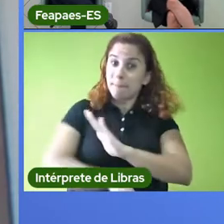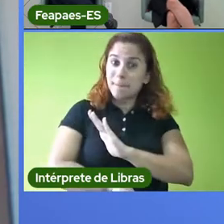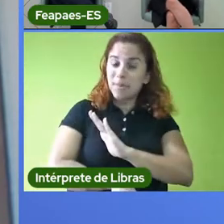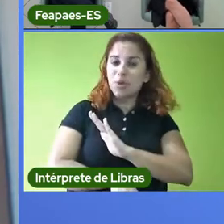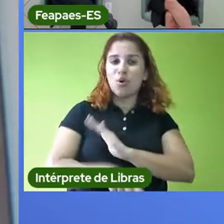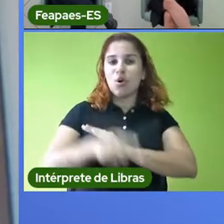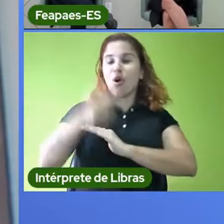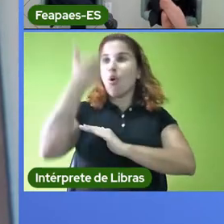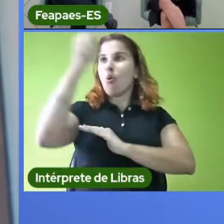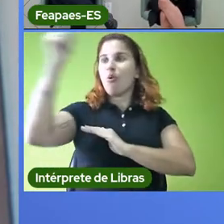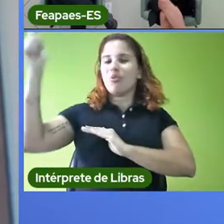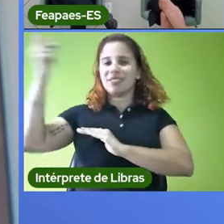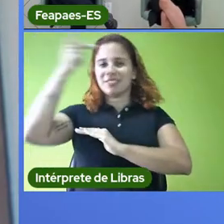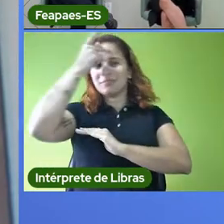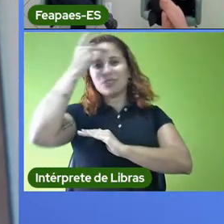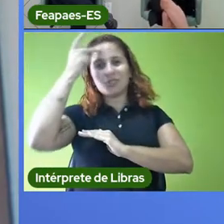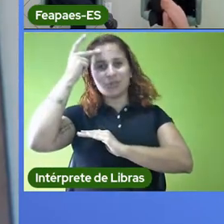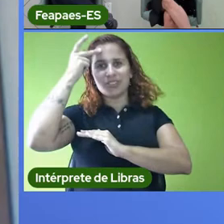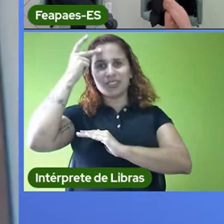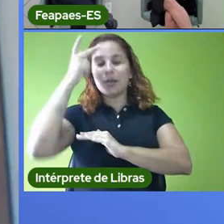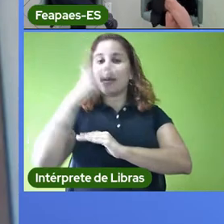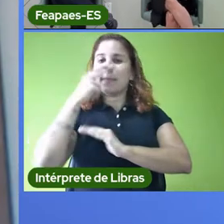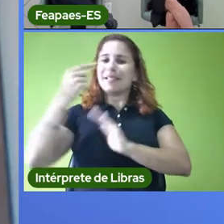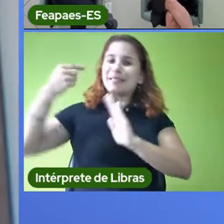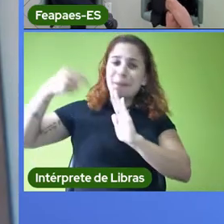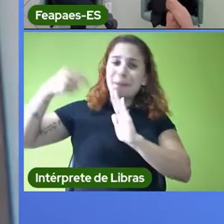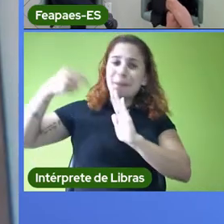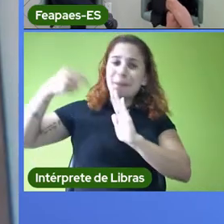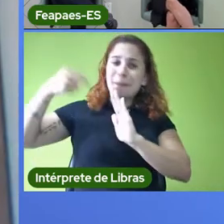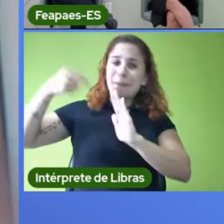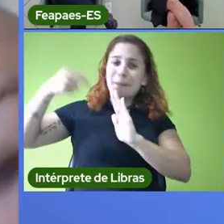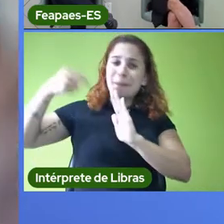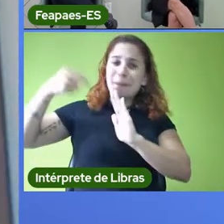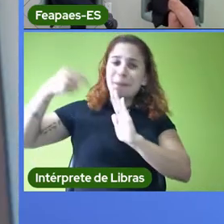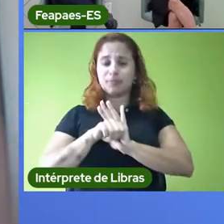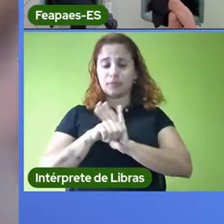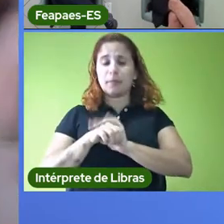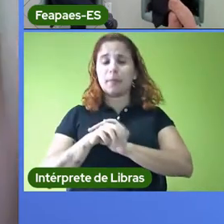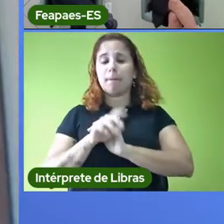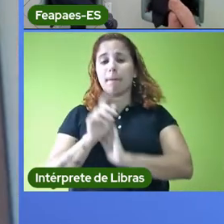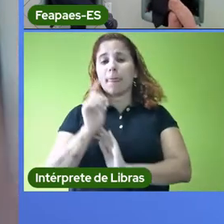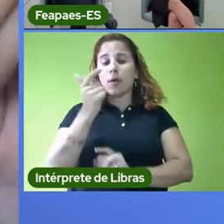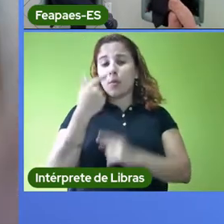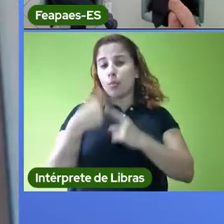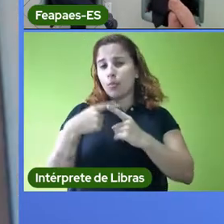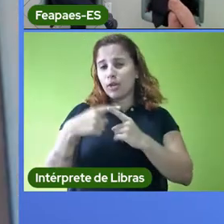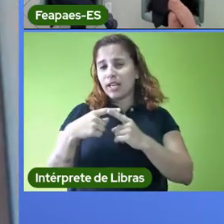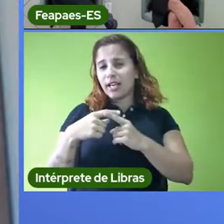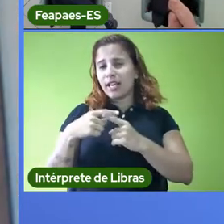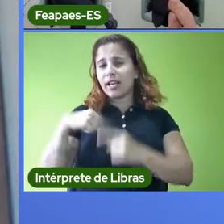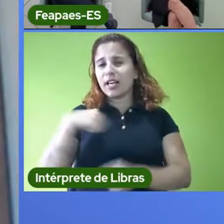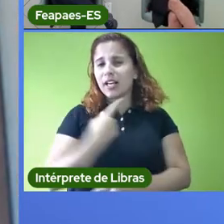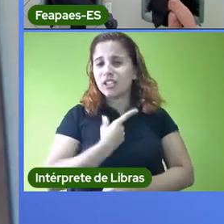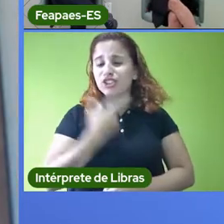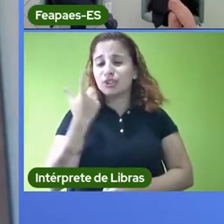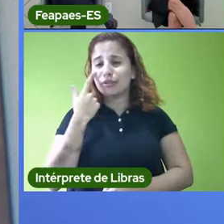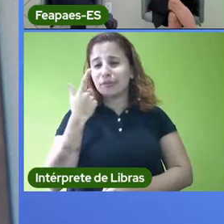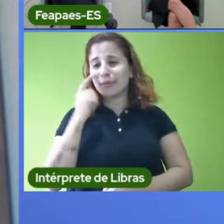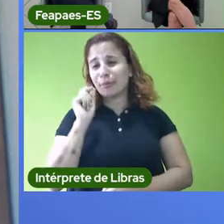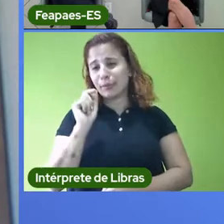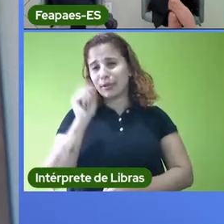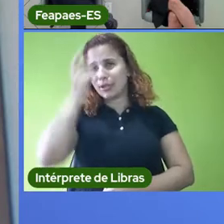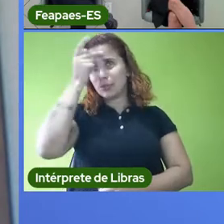Porque se os trabalhadores no Brasil, né, a gente viu isso nos últimos anos, o quanto que é bastante oscilante no caso